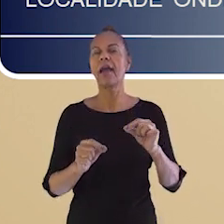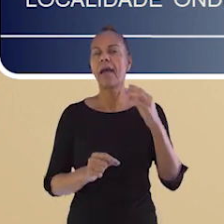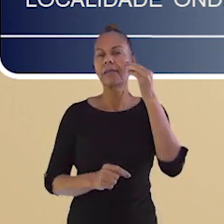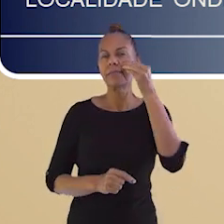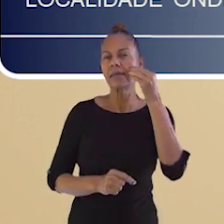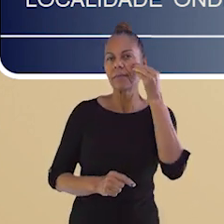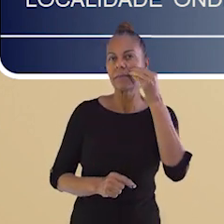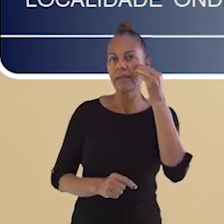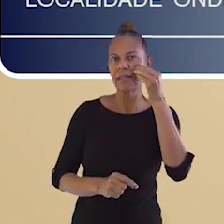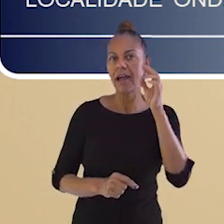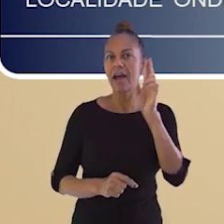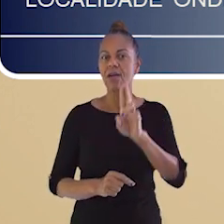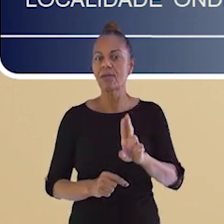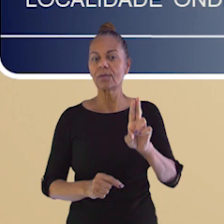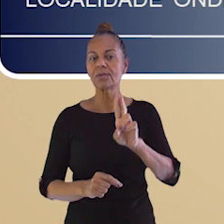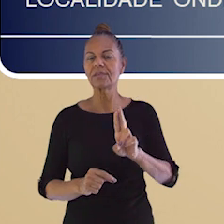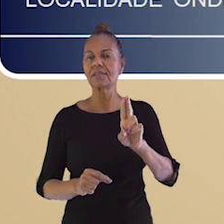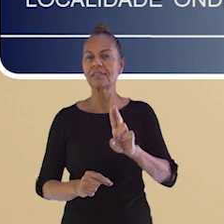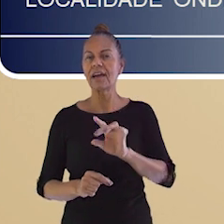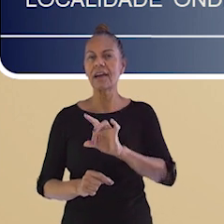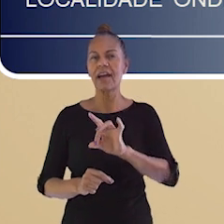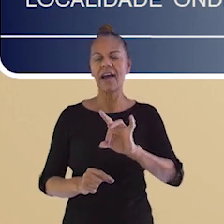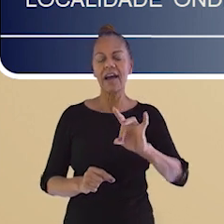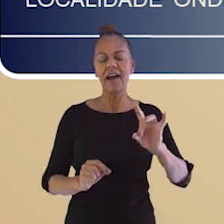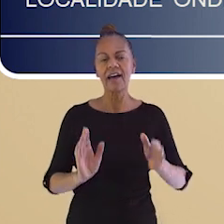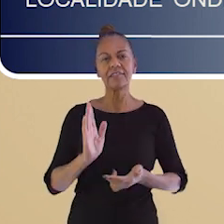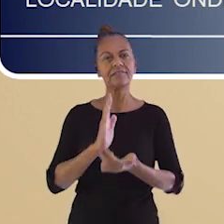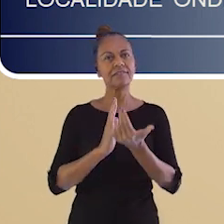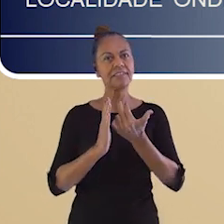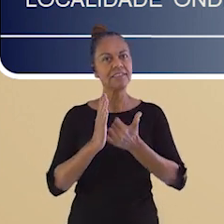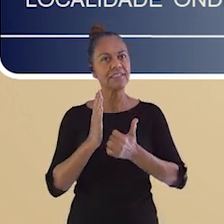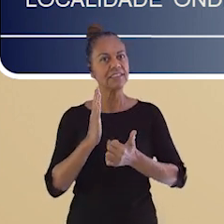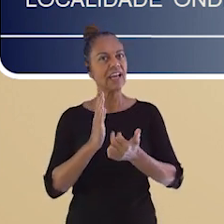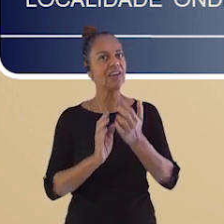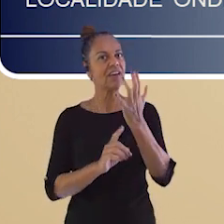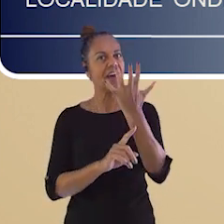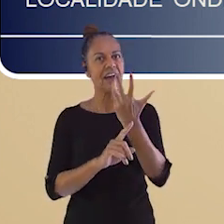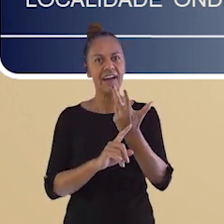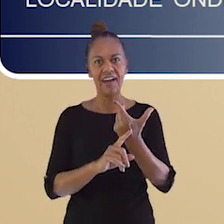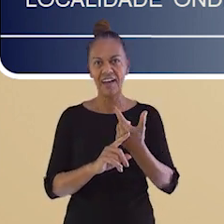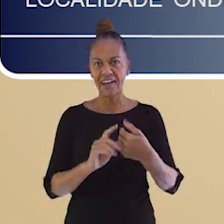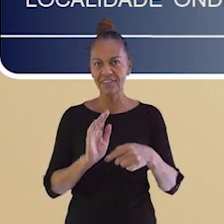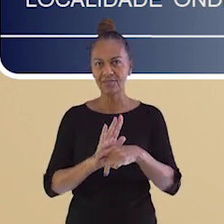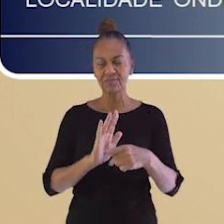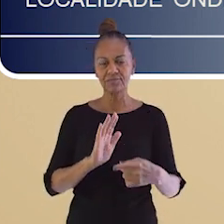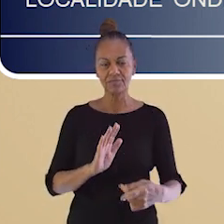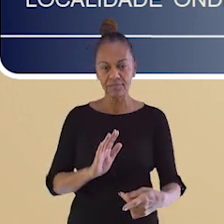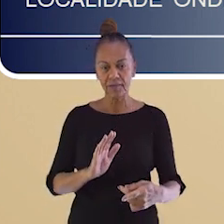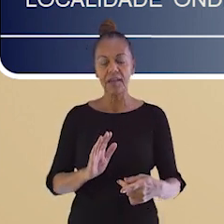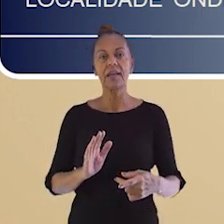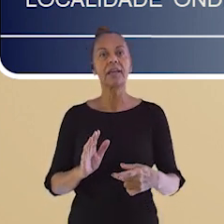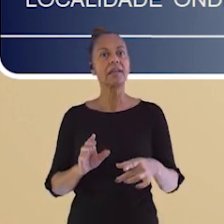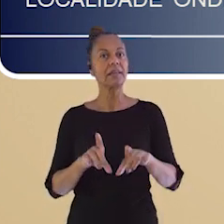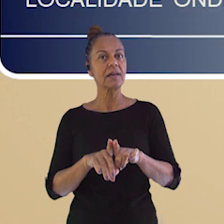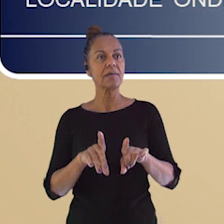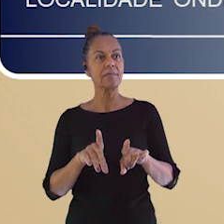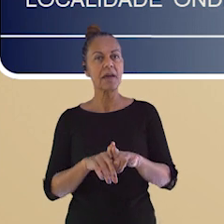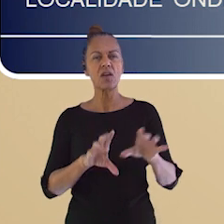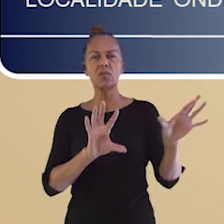linguagem artística. E o objetivo específico do programa de hoje é aprender a analisar o renascimento